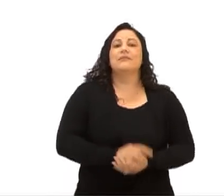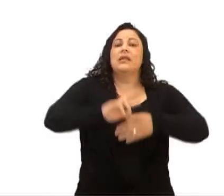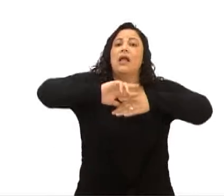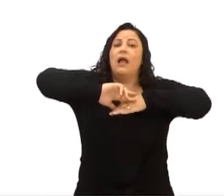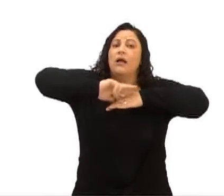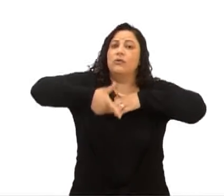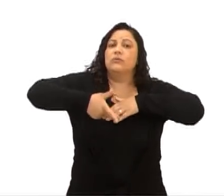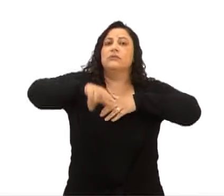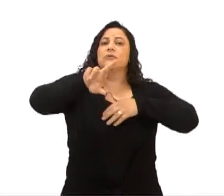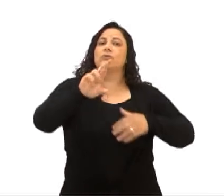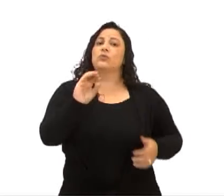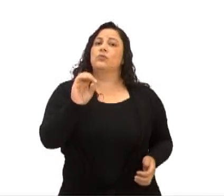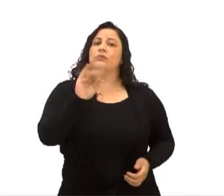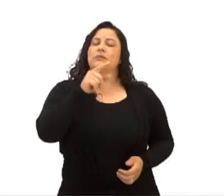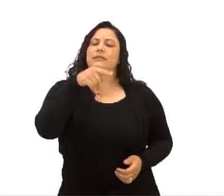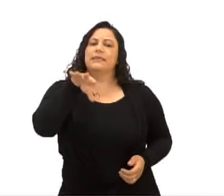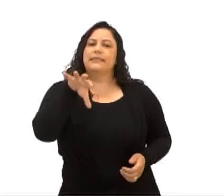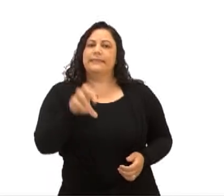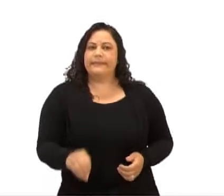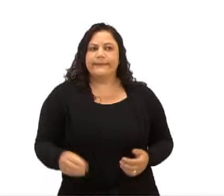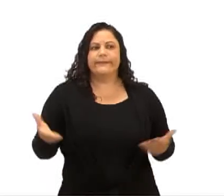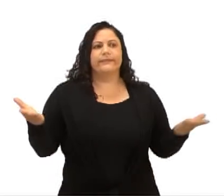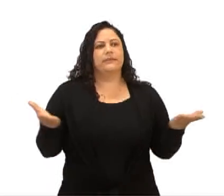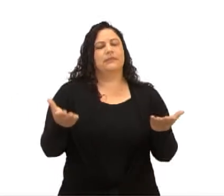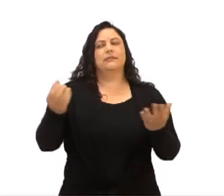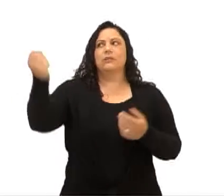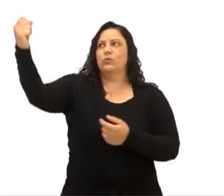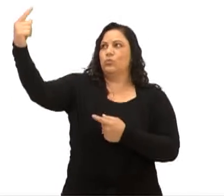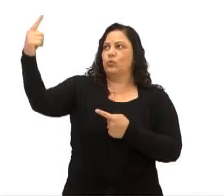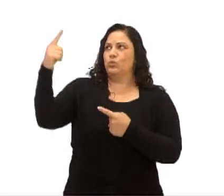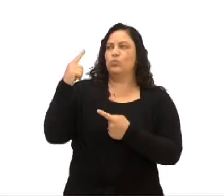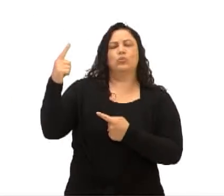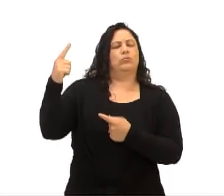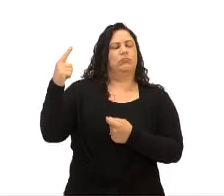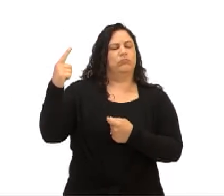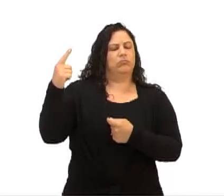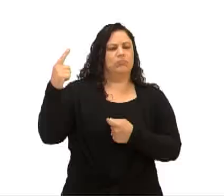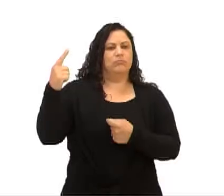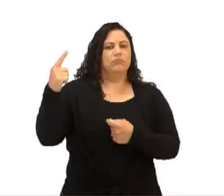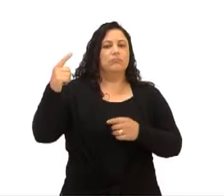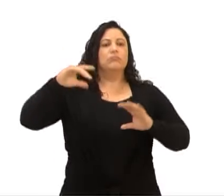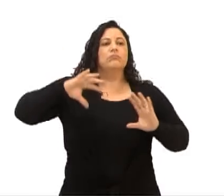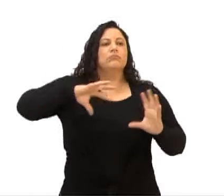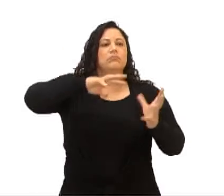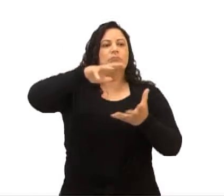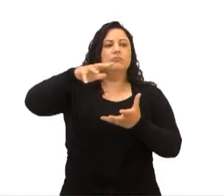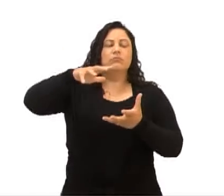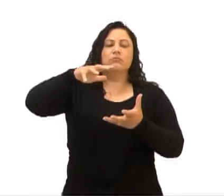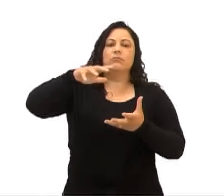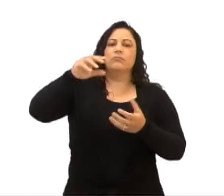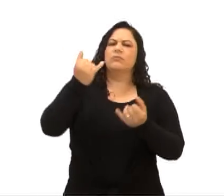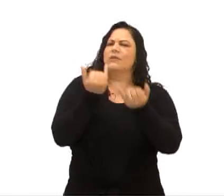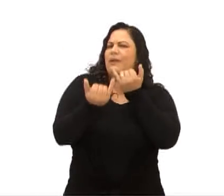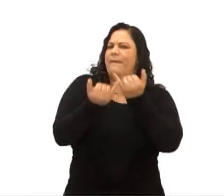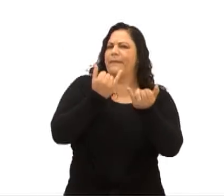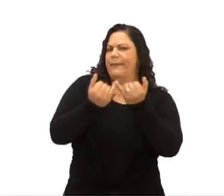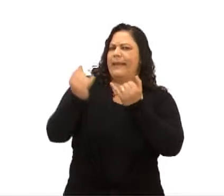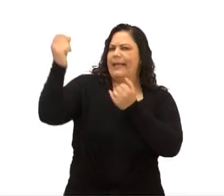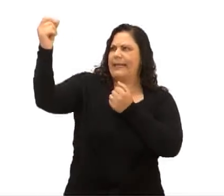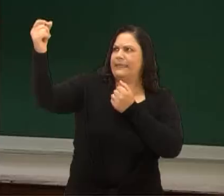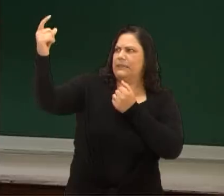movimento de rotação seria o movimento aparente do Sol. Como que é isso? O movimento aparente do Sol